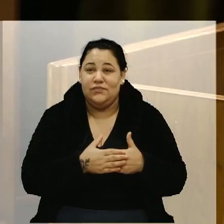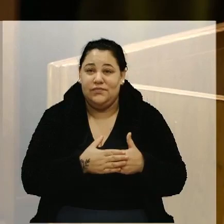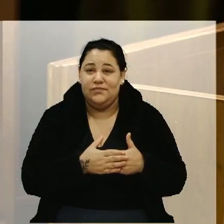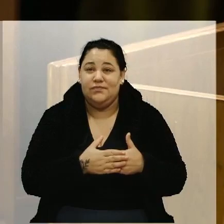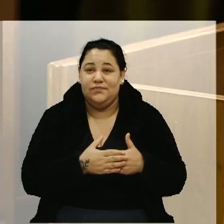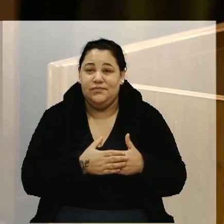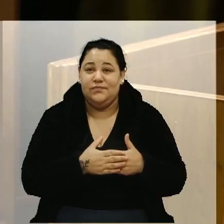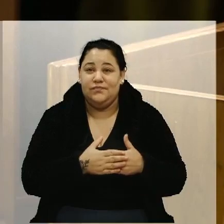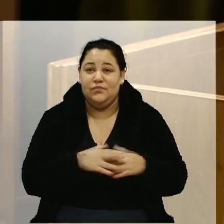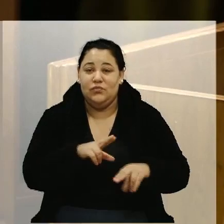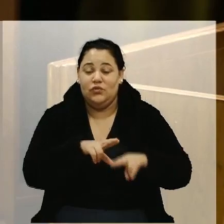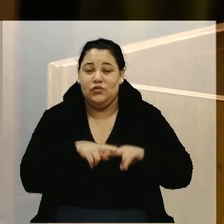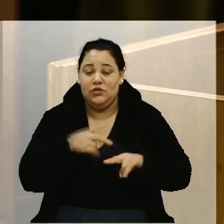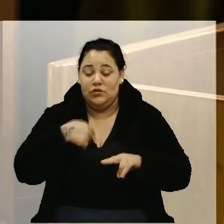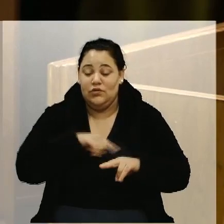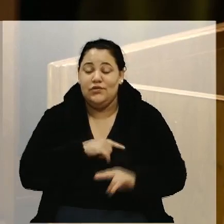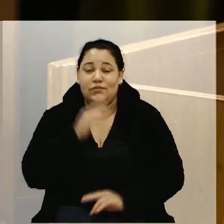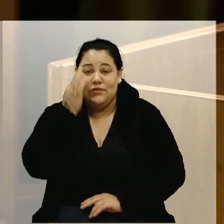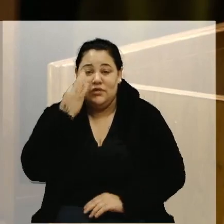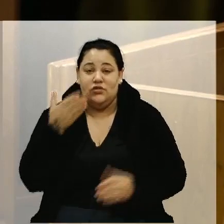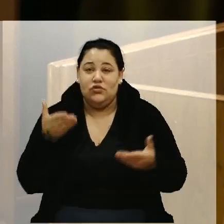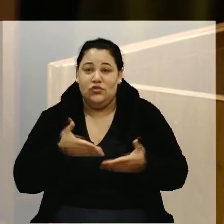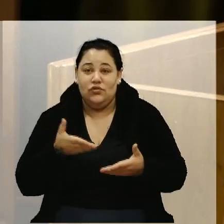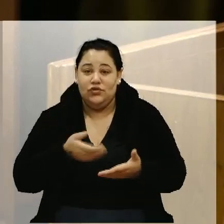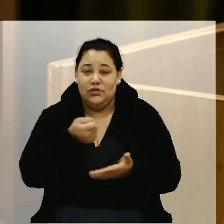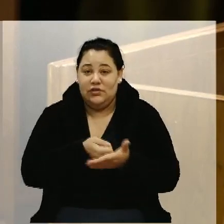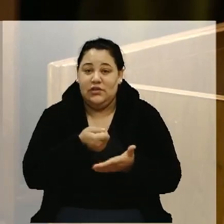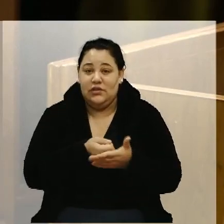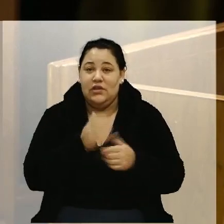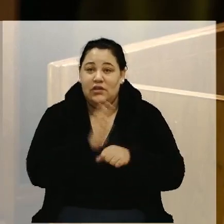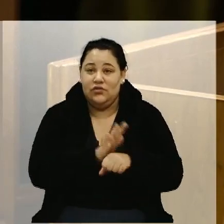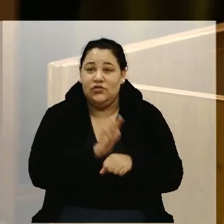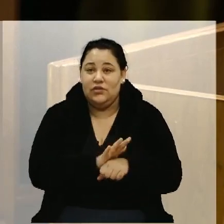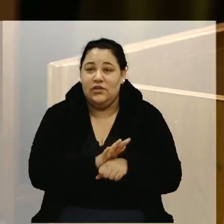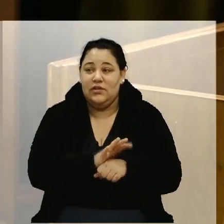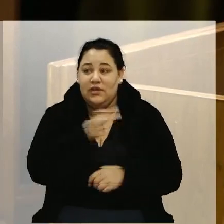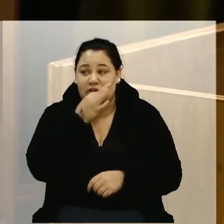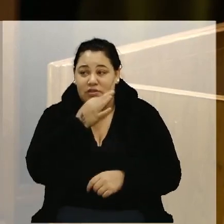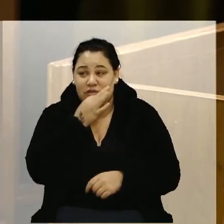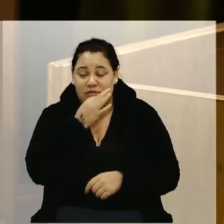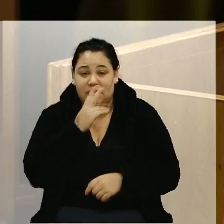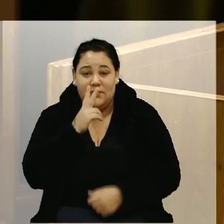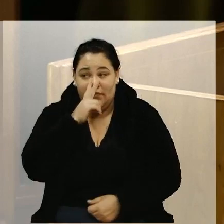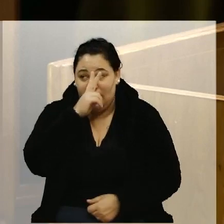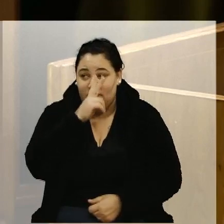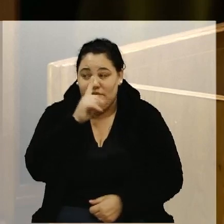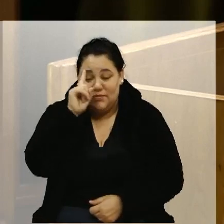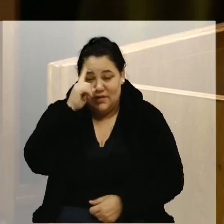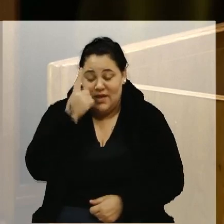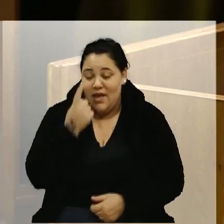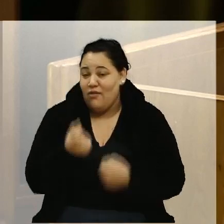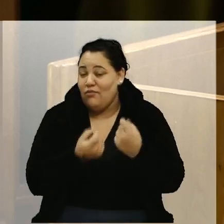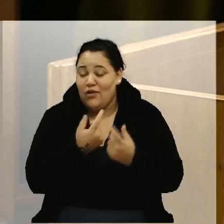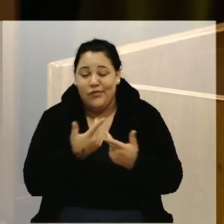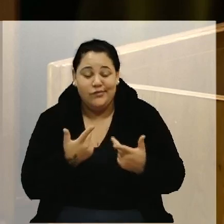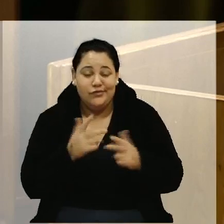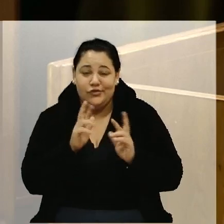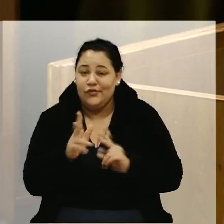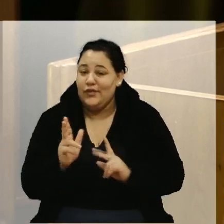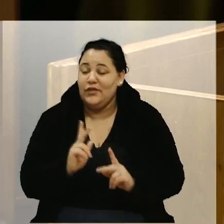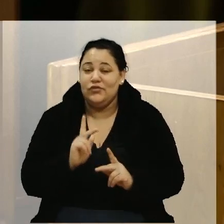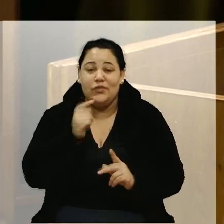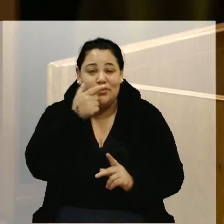Nós estamos aqui hoje para tentar buscar no empresariado de Caxias uma força, uma ideia ou algo diferente para